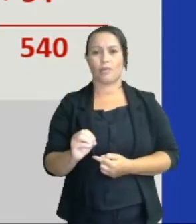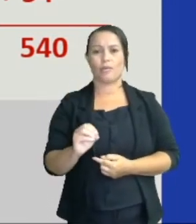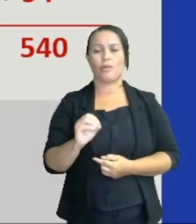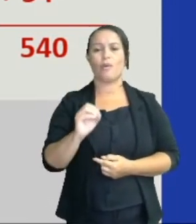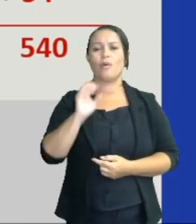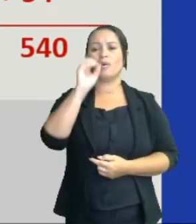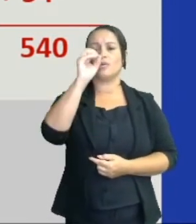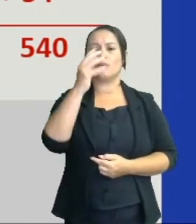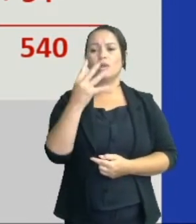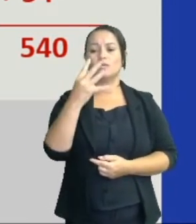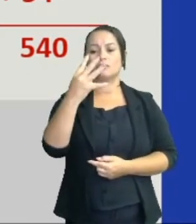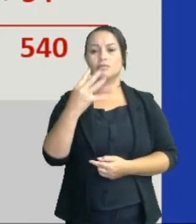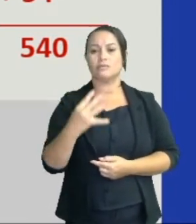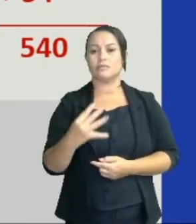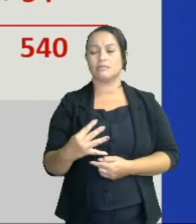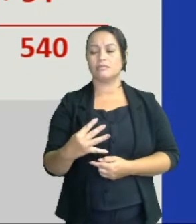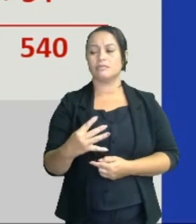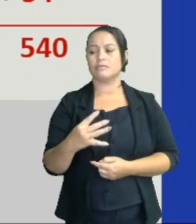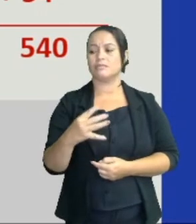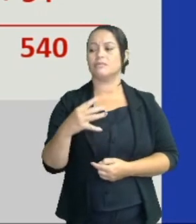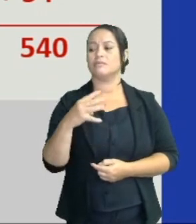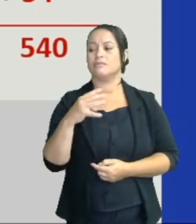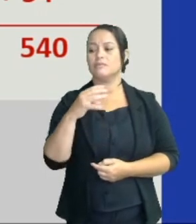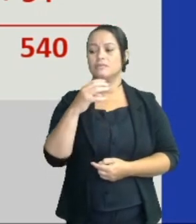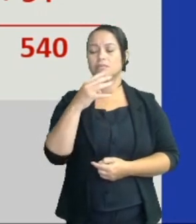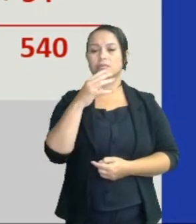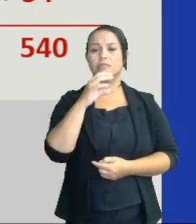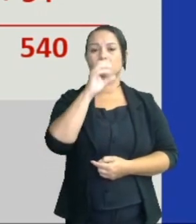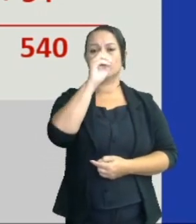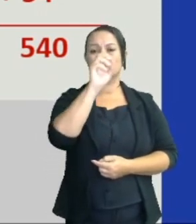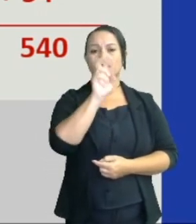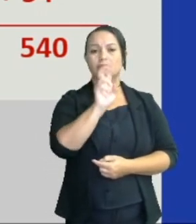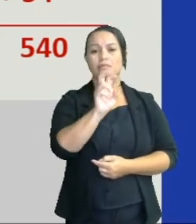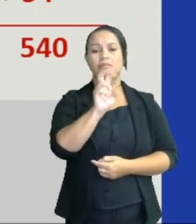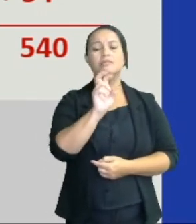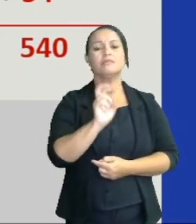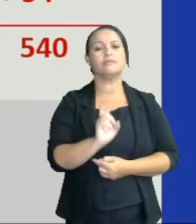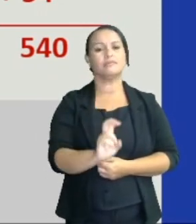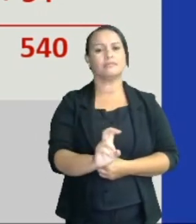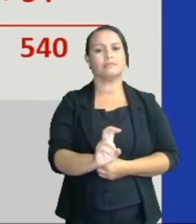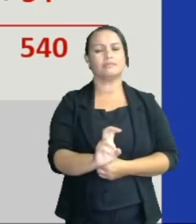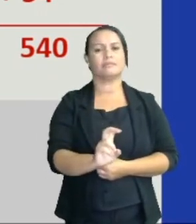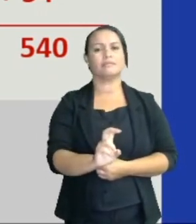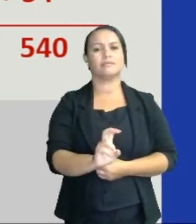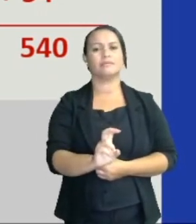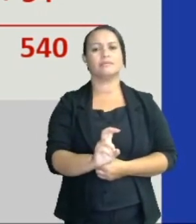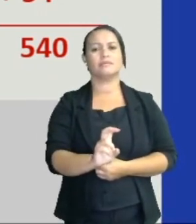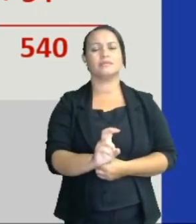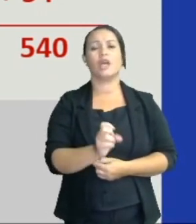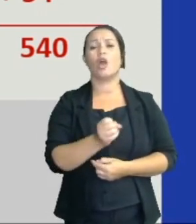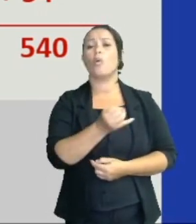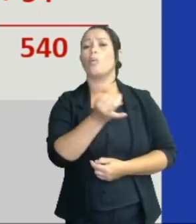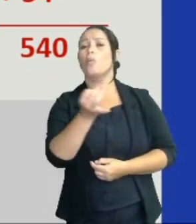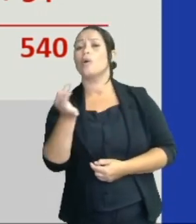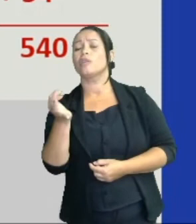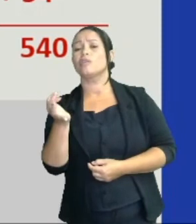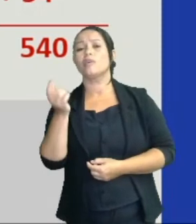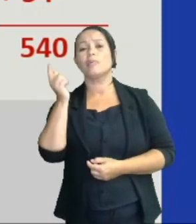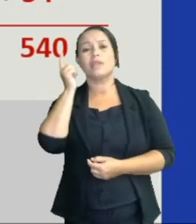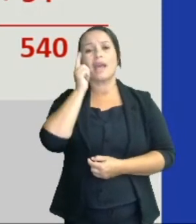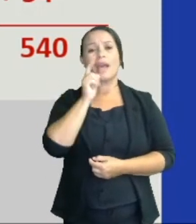0. 0 mais 4, 4. E 0 mais 5, 5. Quanto foi que